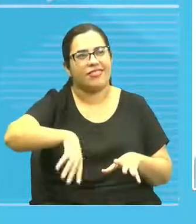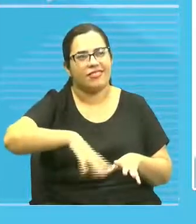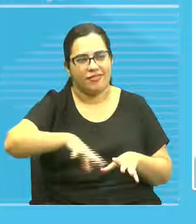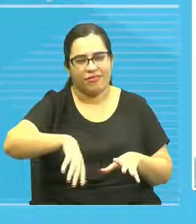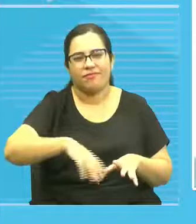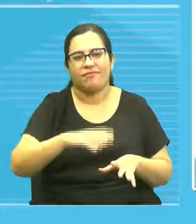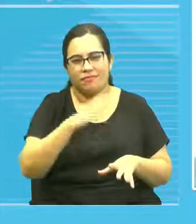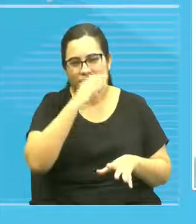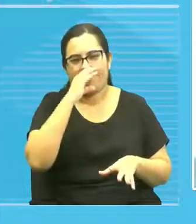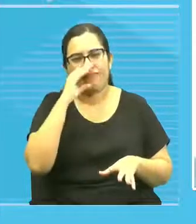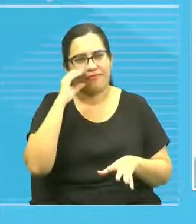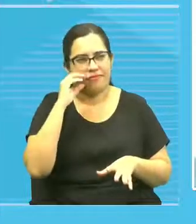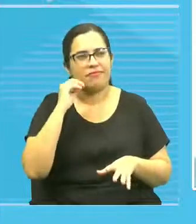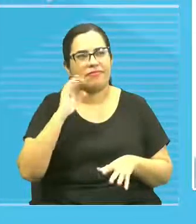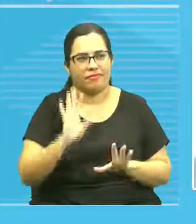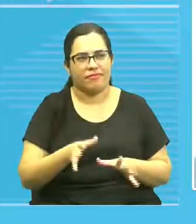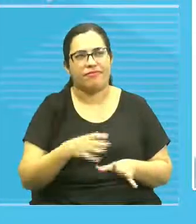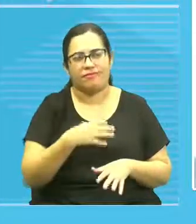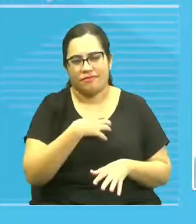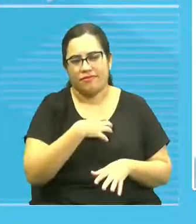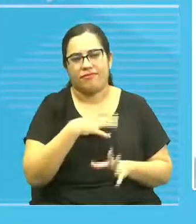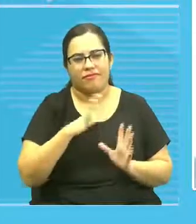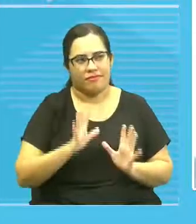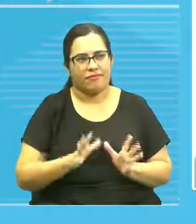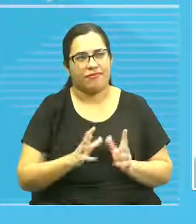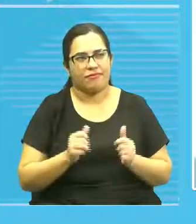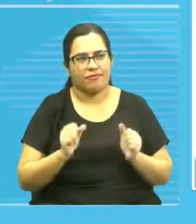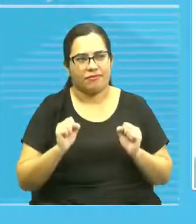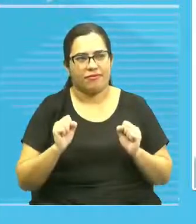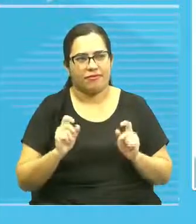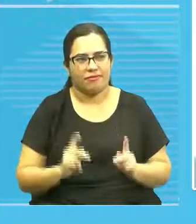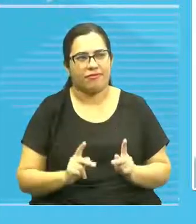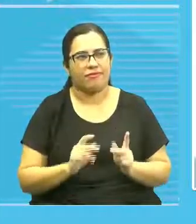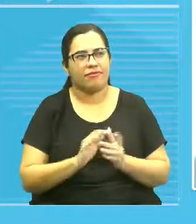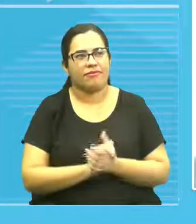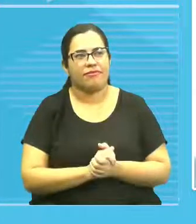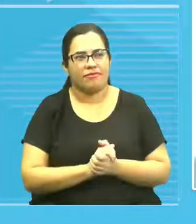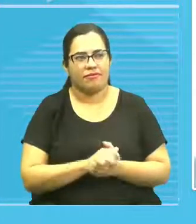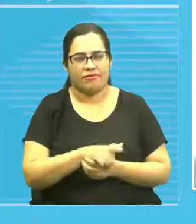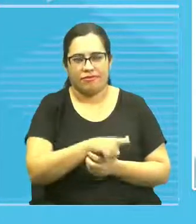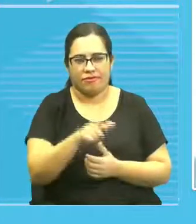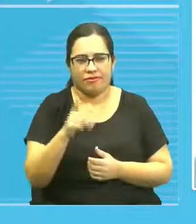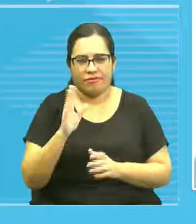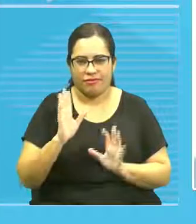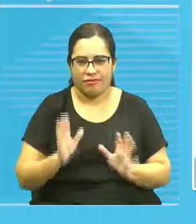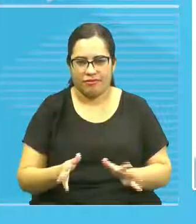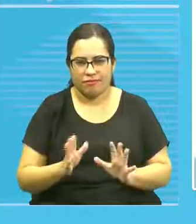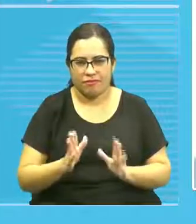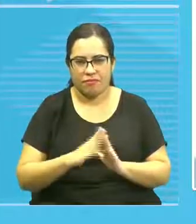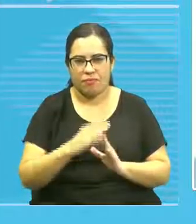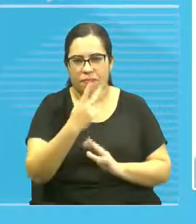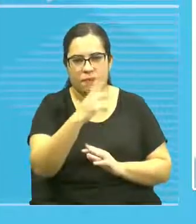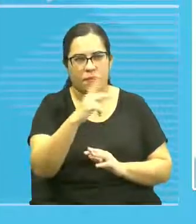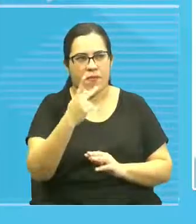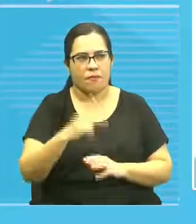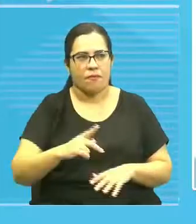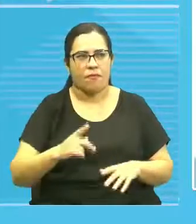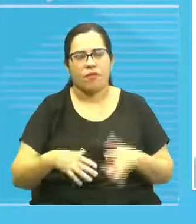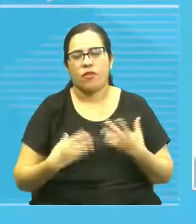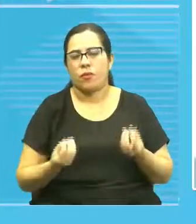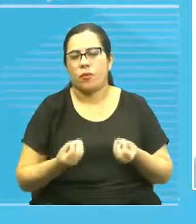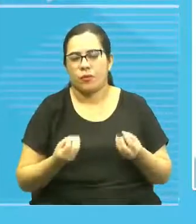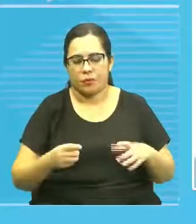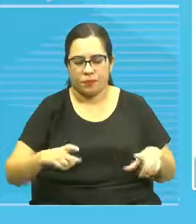Quente, exatamente. Rosinha tá falando aqui e é muito verdade. Vocês já fizeram isso? Aí quando vocês